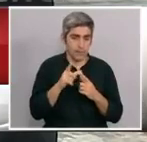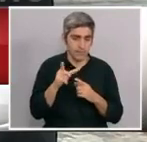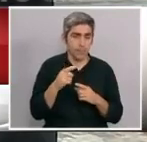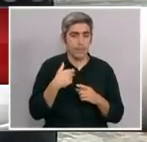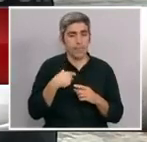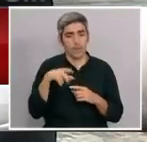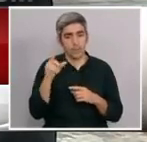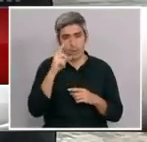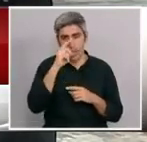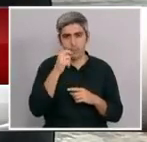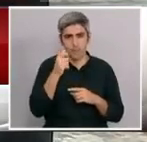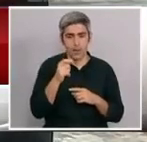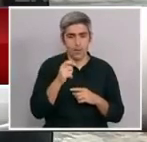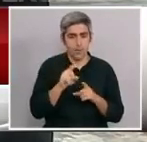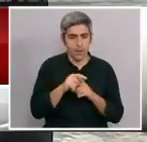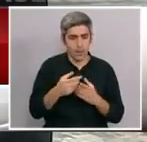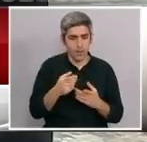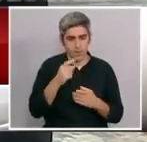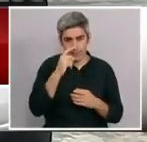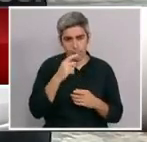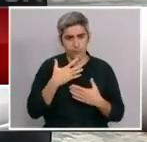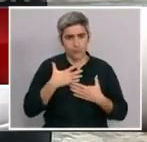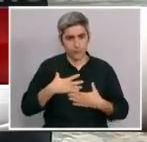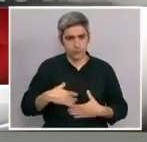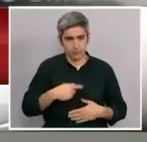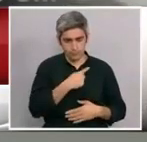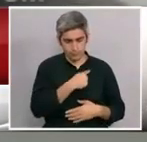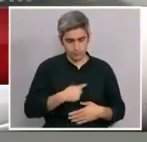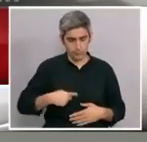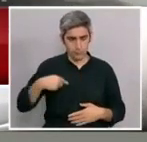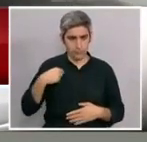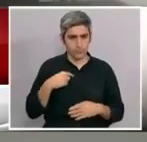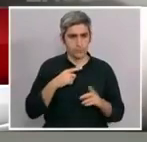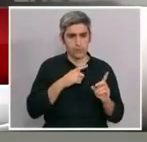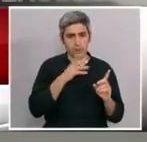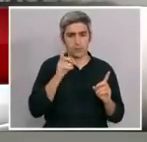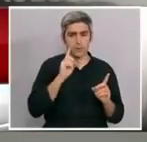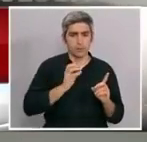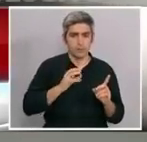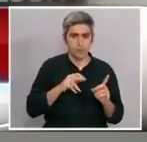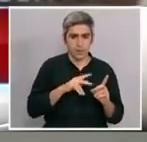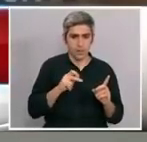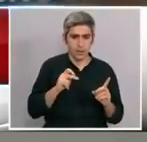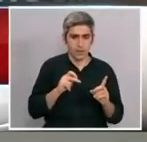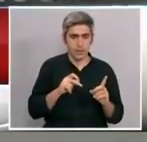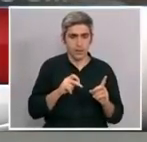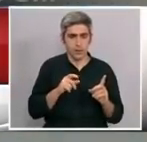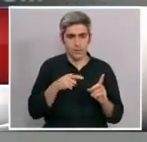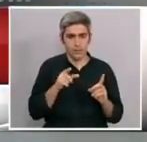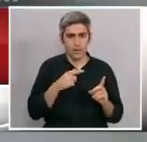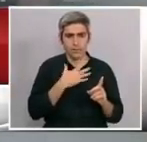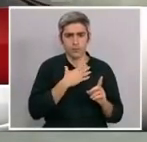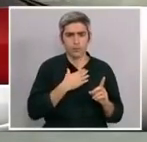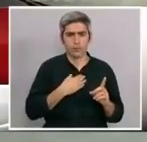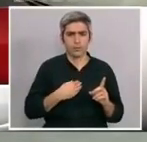eu lembro-me como se fosse hoje, eu levava um vestido decotado e ele disse para a Dona Maria, ela vai com o